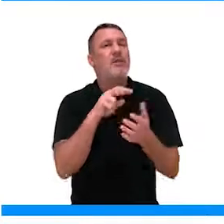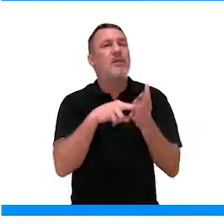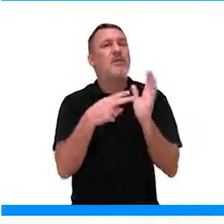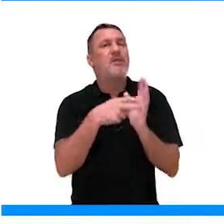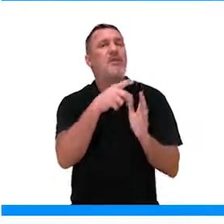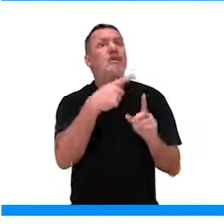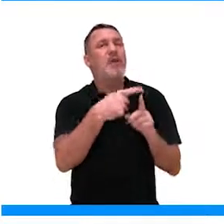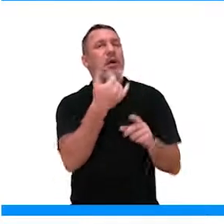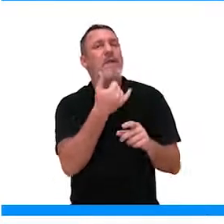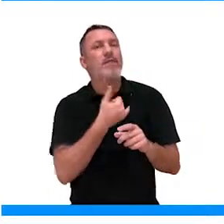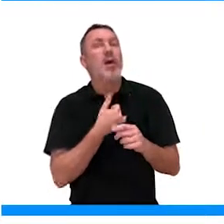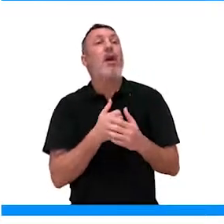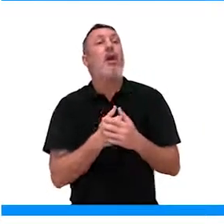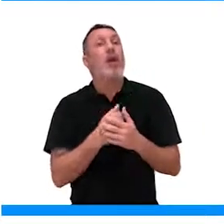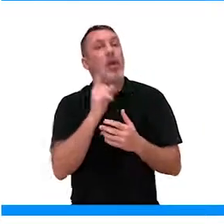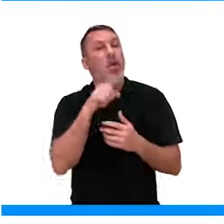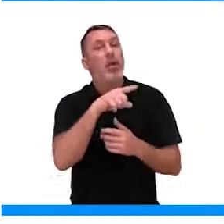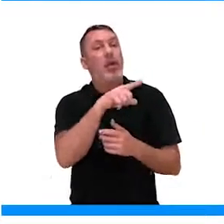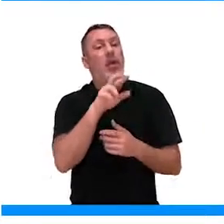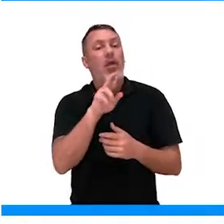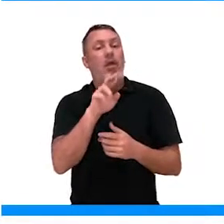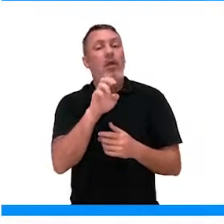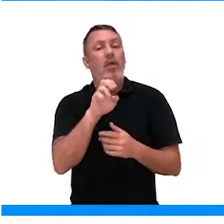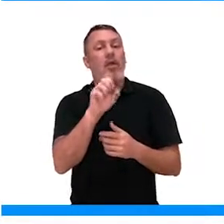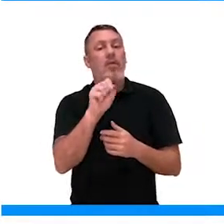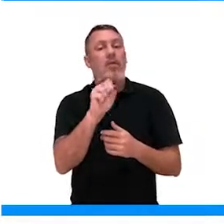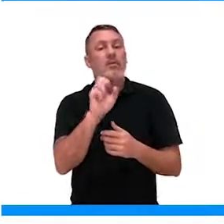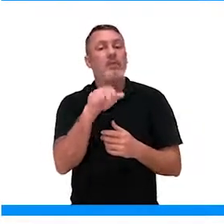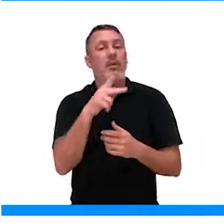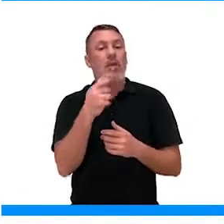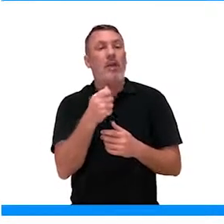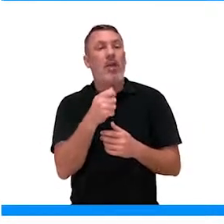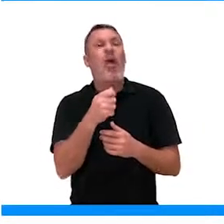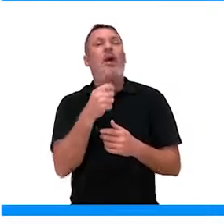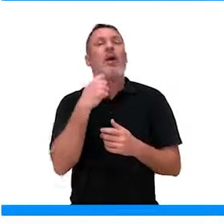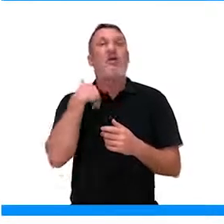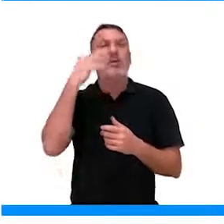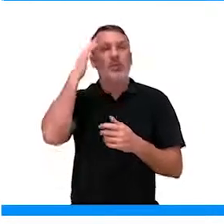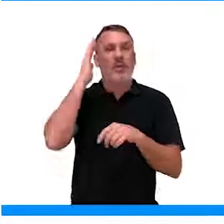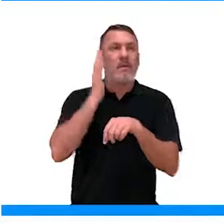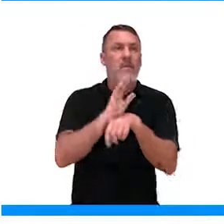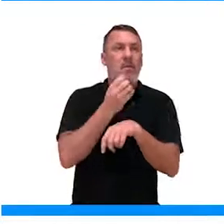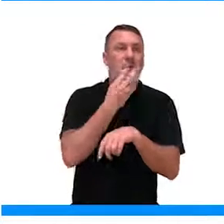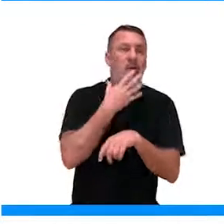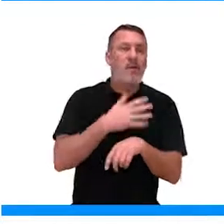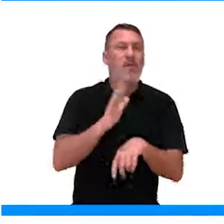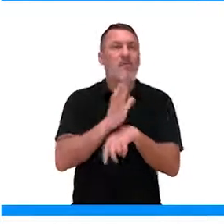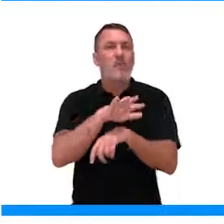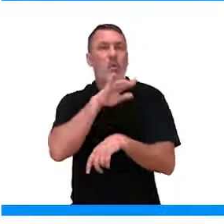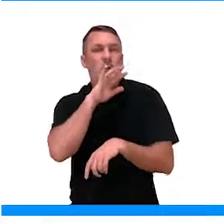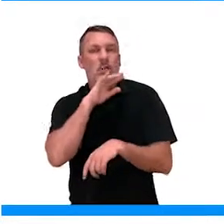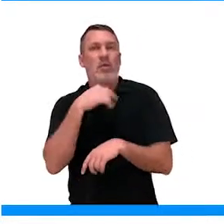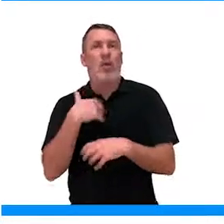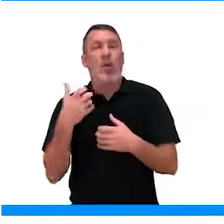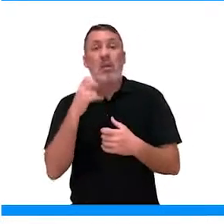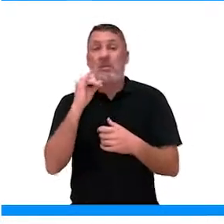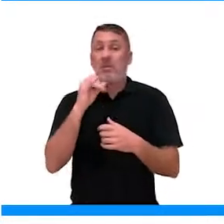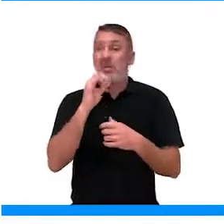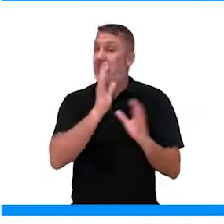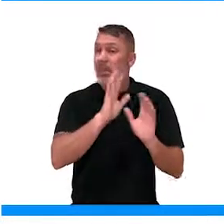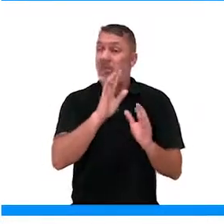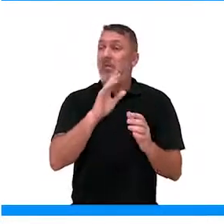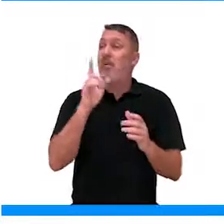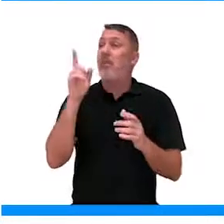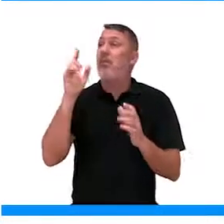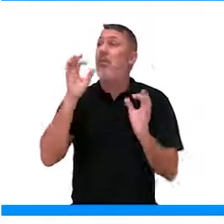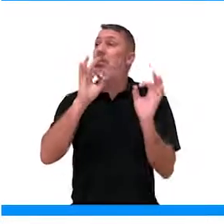para quê? Para eu saber qual o teor do filme, se o filme é bom, se é um filme requisitado ou não. Então, é o gênero textual, é